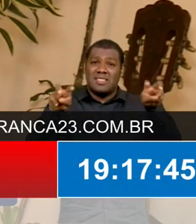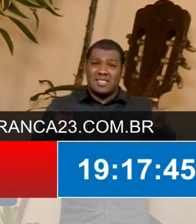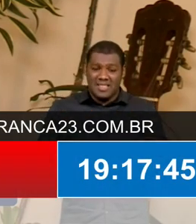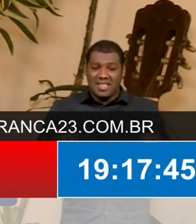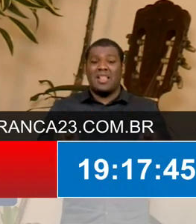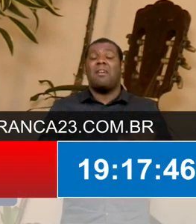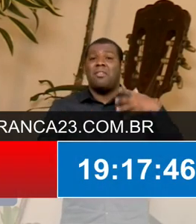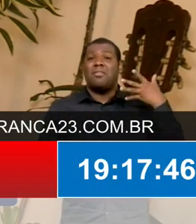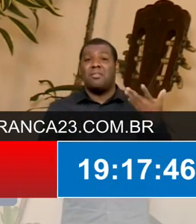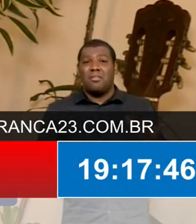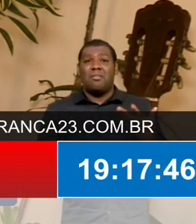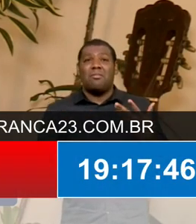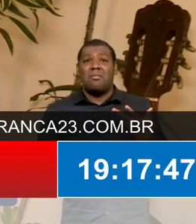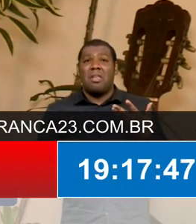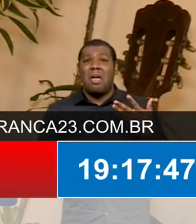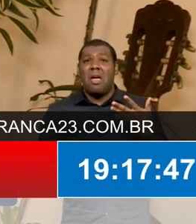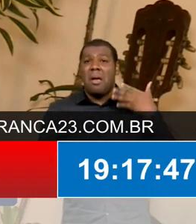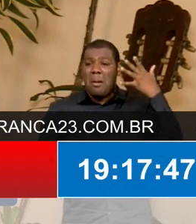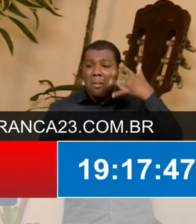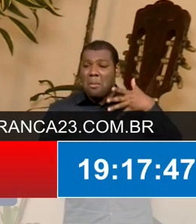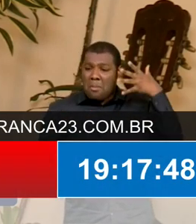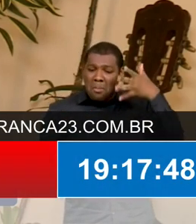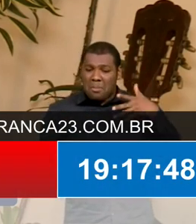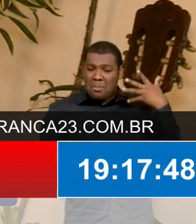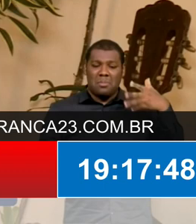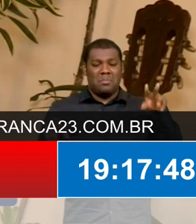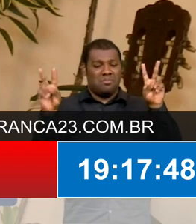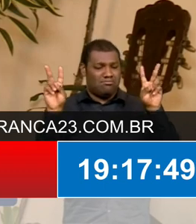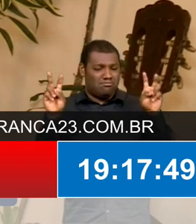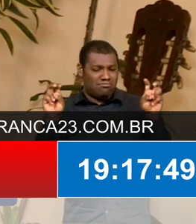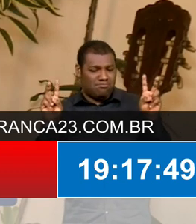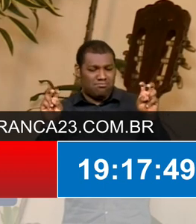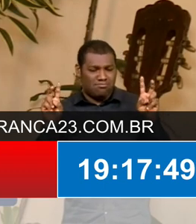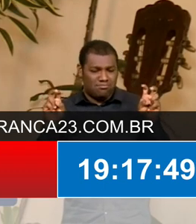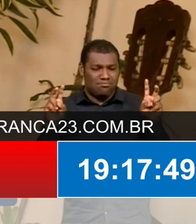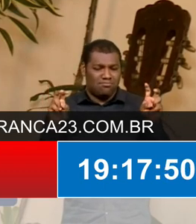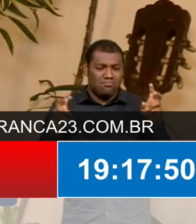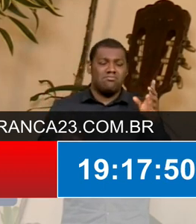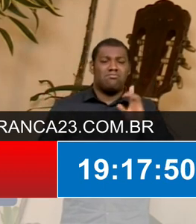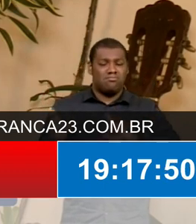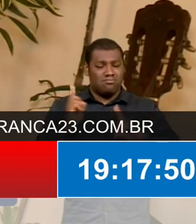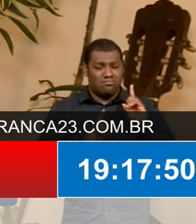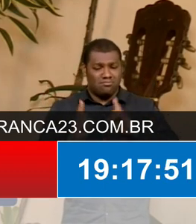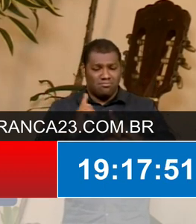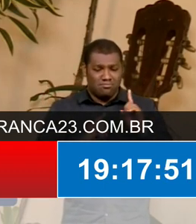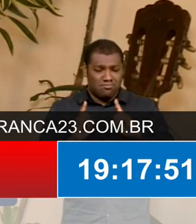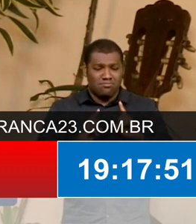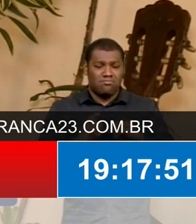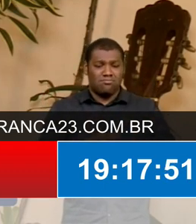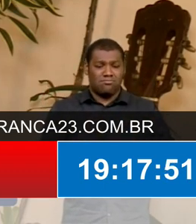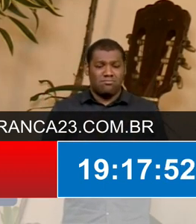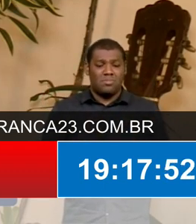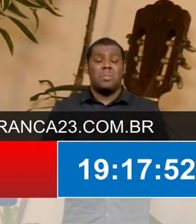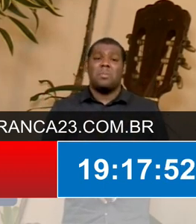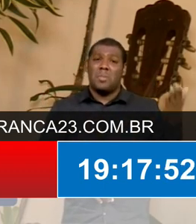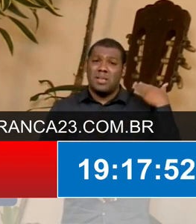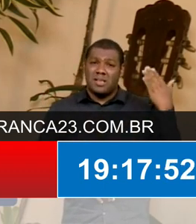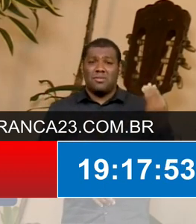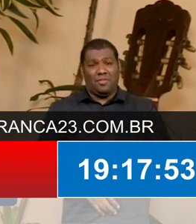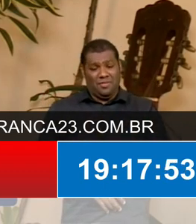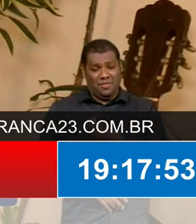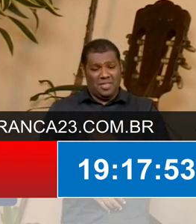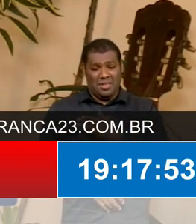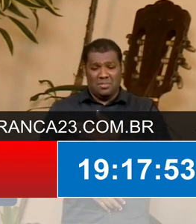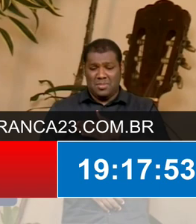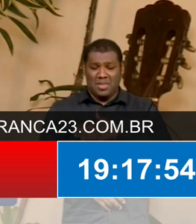sobre ela e tendo essa clareza de conversar e falar sobre a dor dela. Minha vida foi muito complicada. Então, ver que